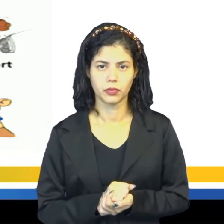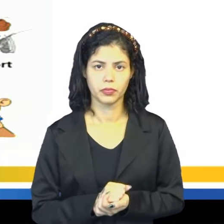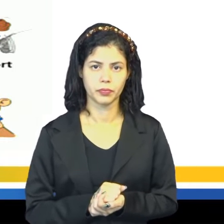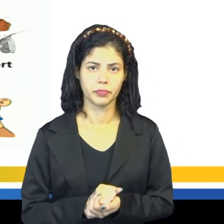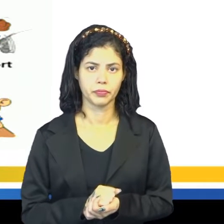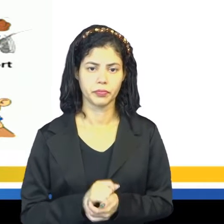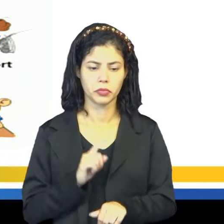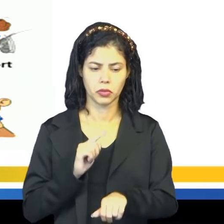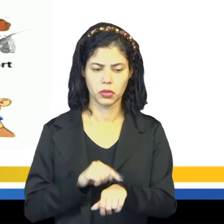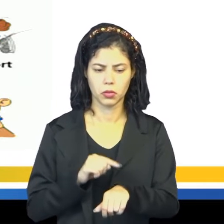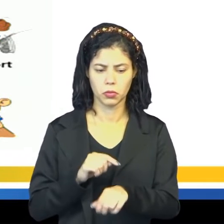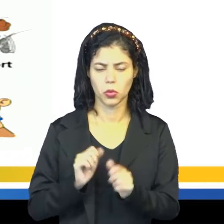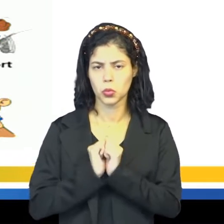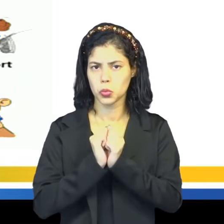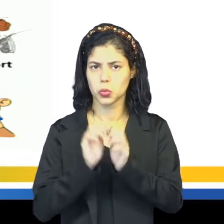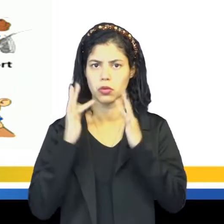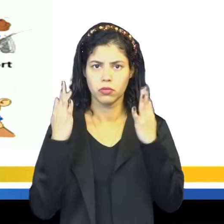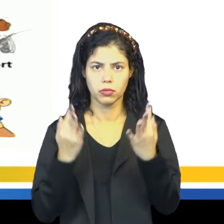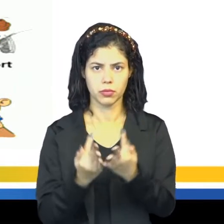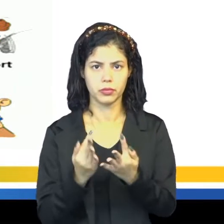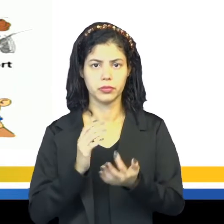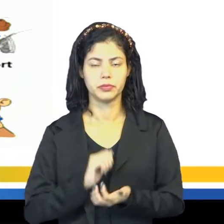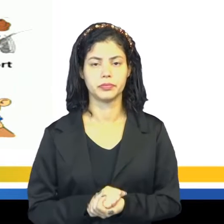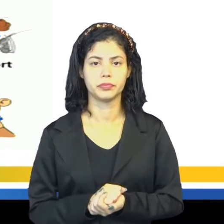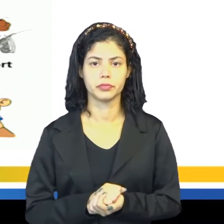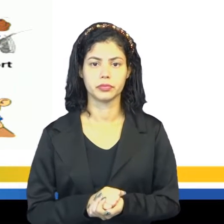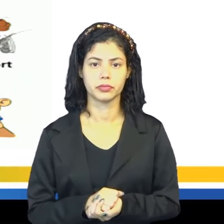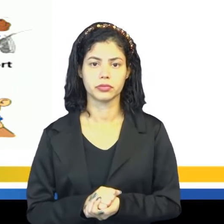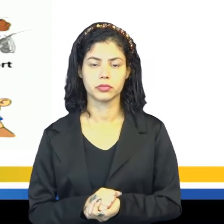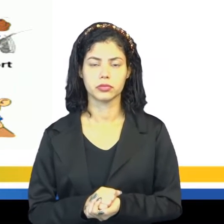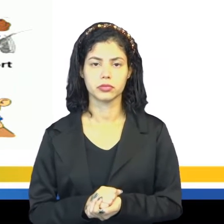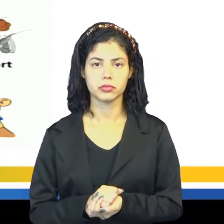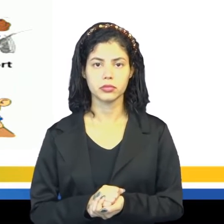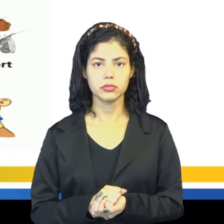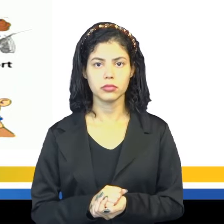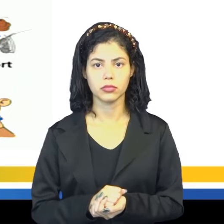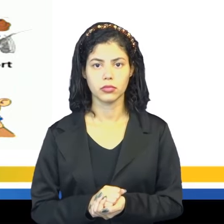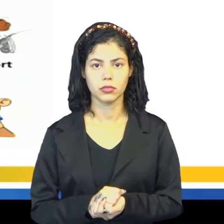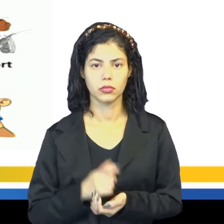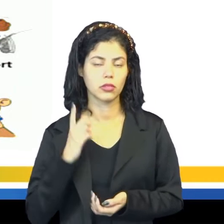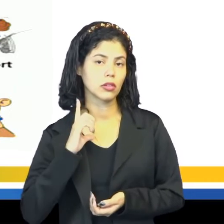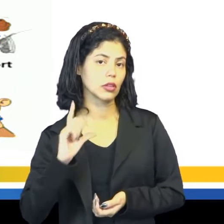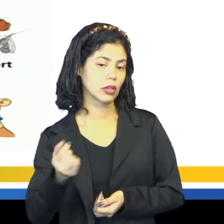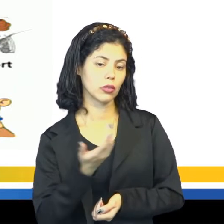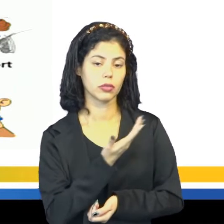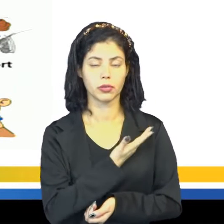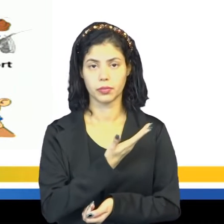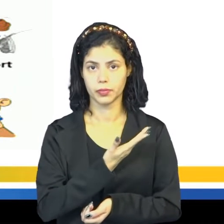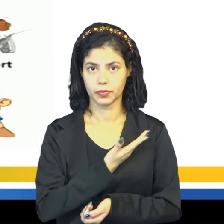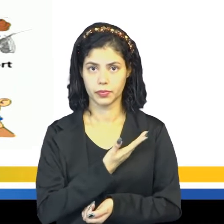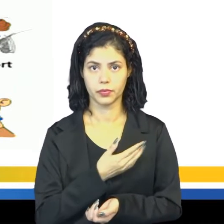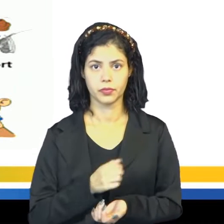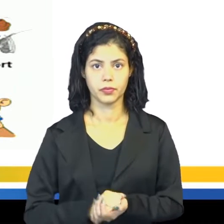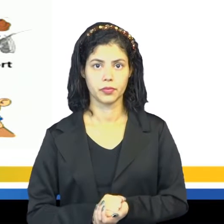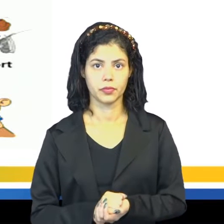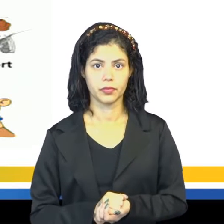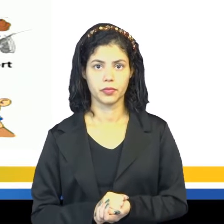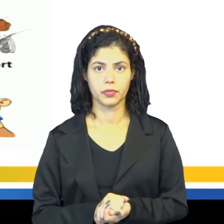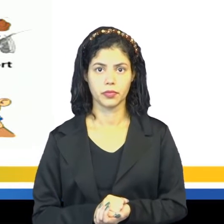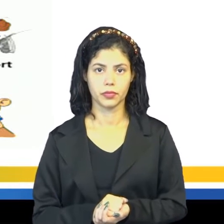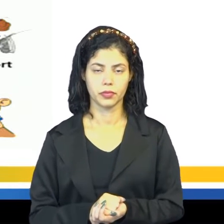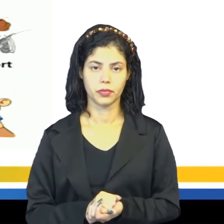family, passar o tempo com a família. Go out with friends, sair com os amigos.